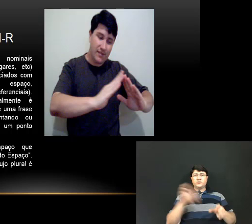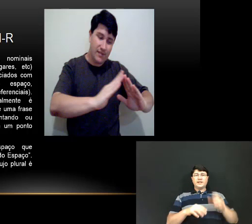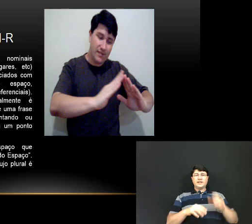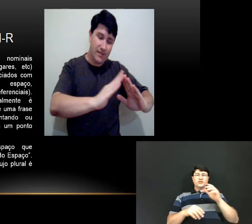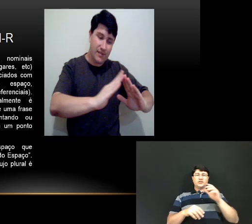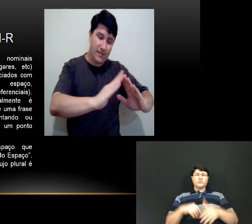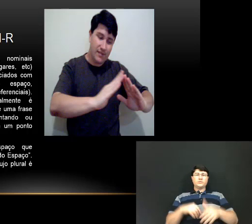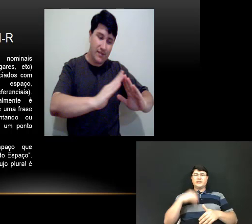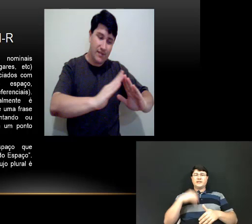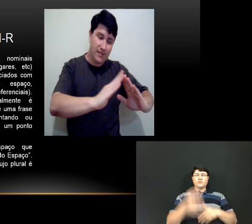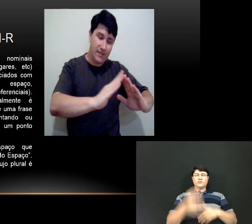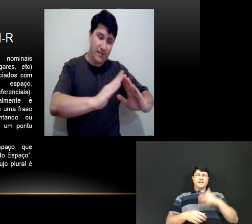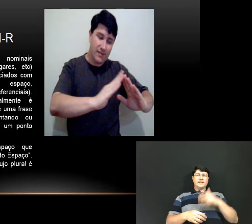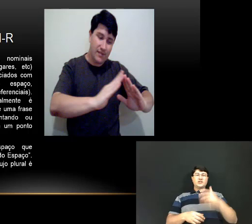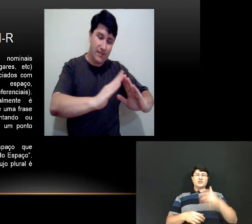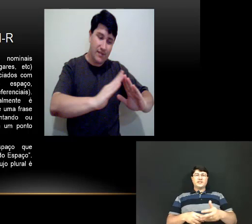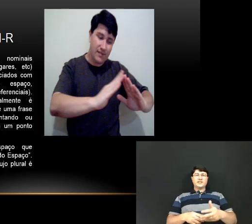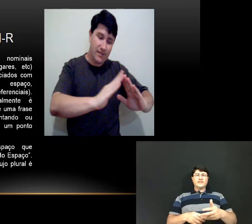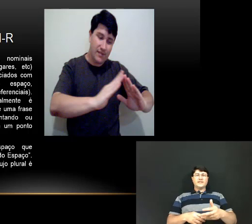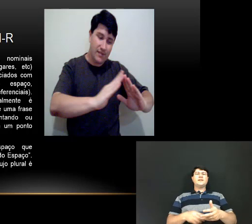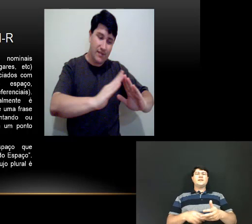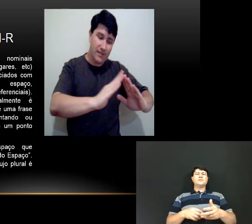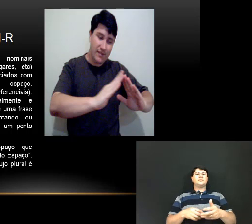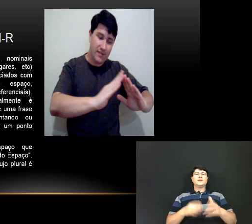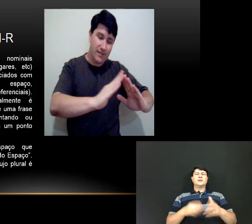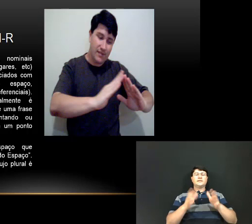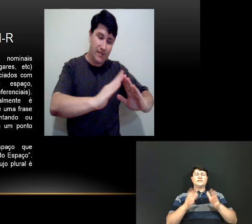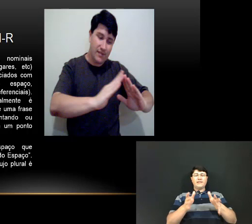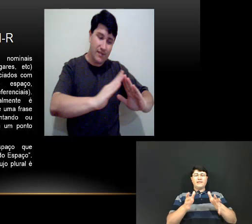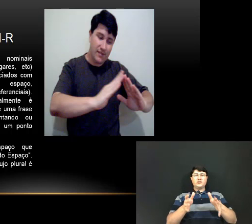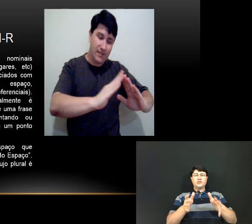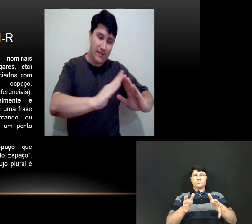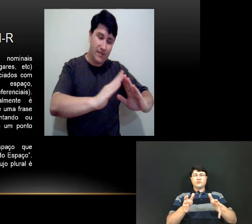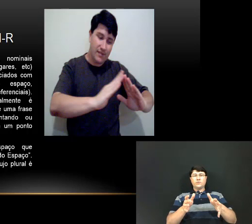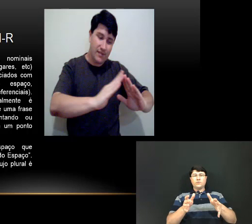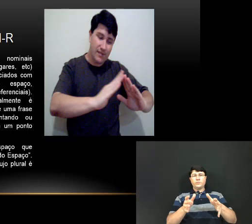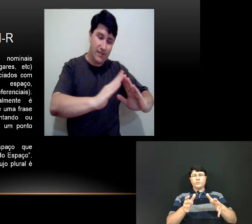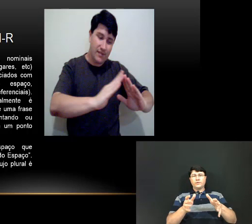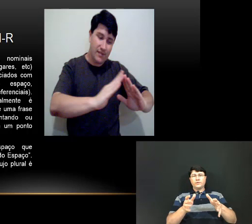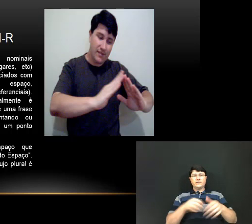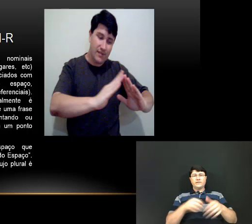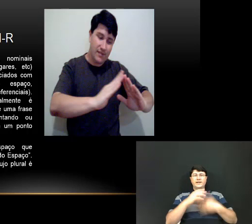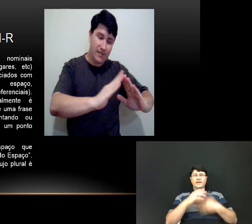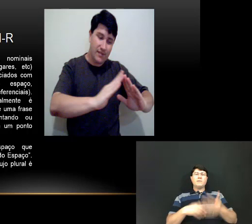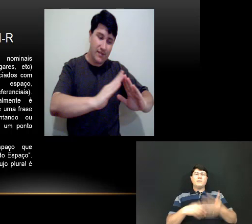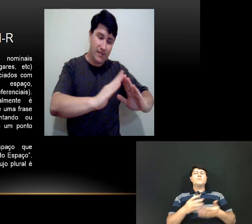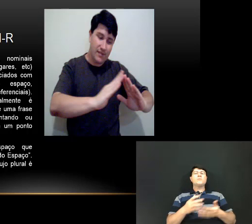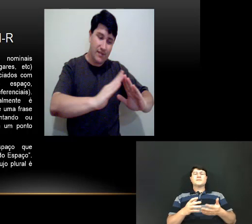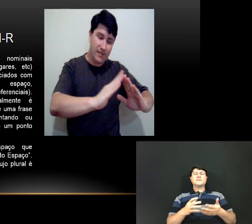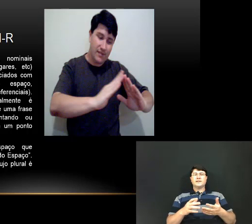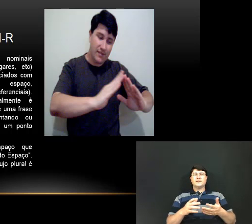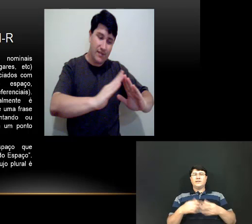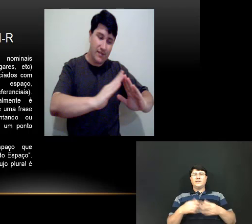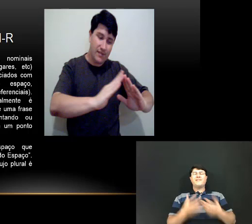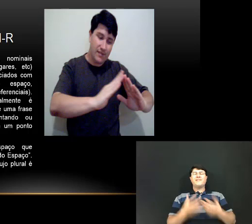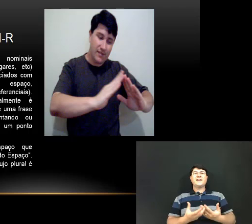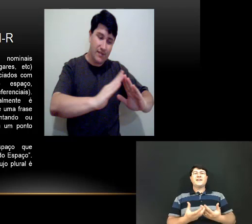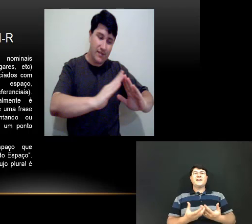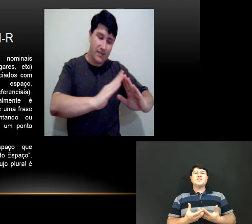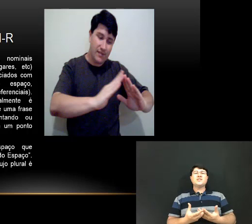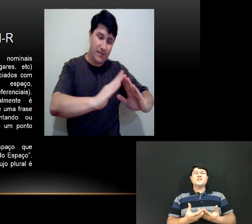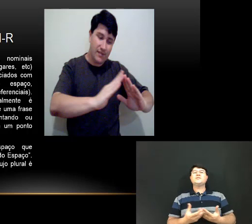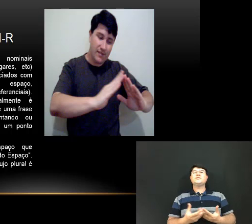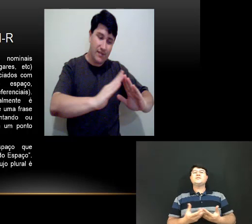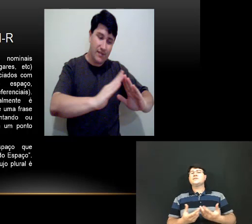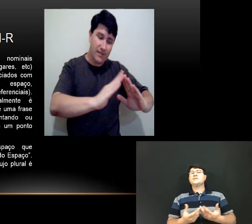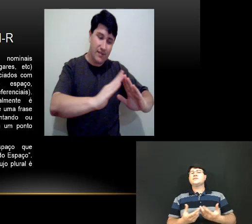todos os personagens, objetos, lugares que a gente está se referindo na frente do nosso corpo, ficaria uma bagunça.